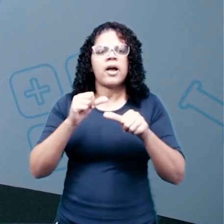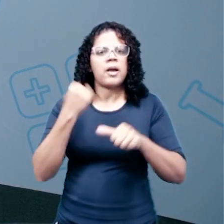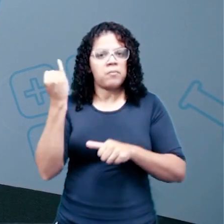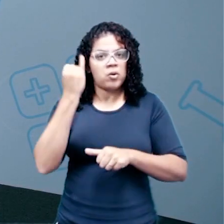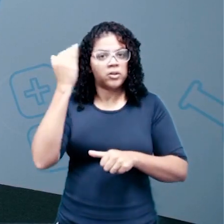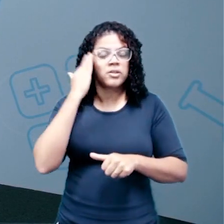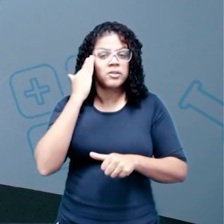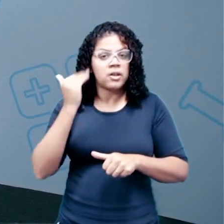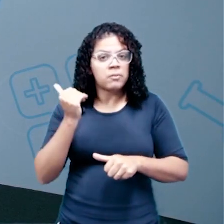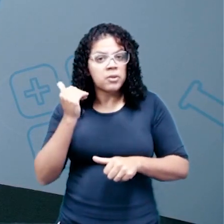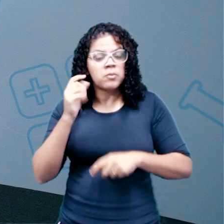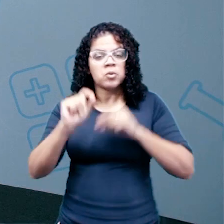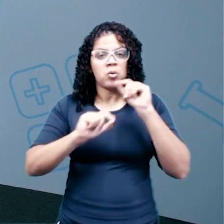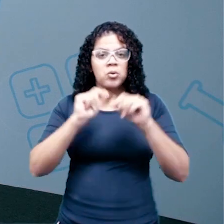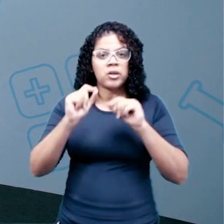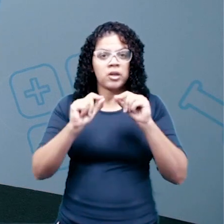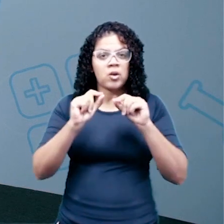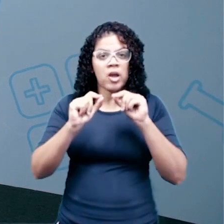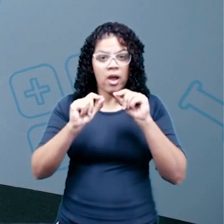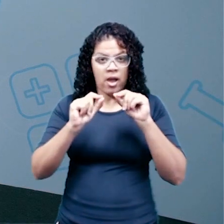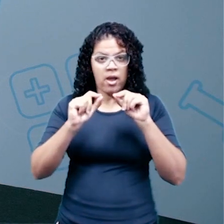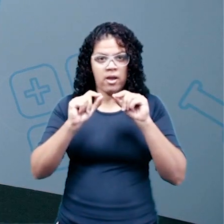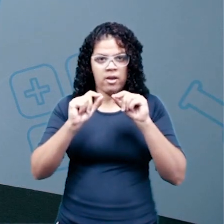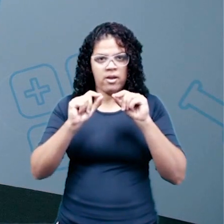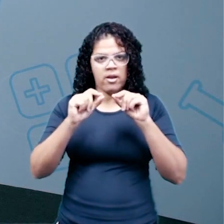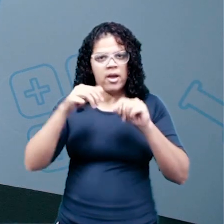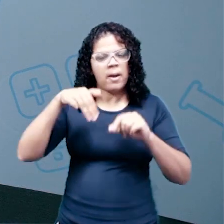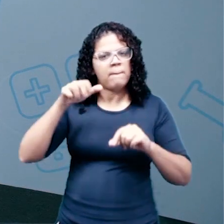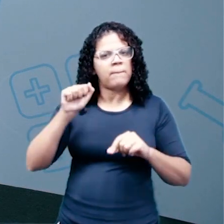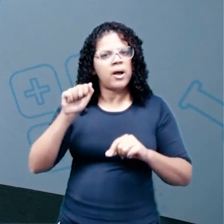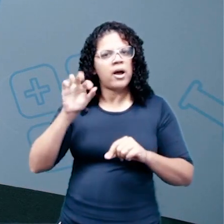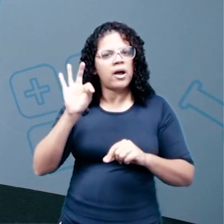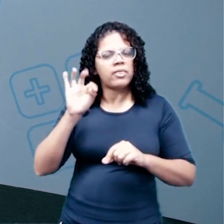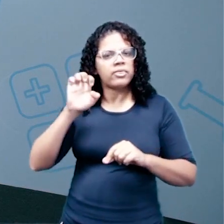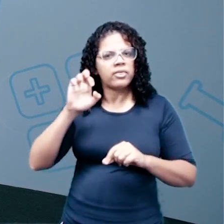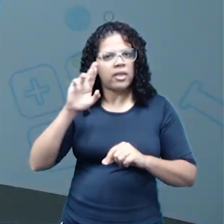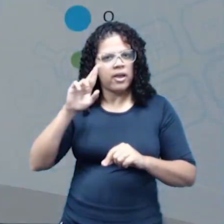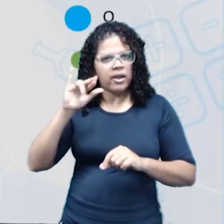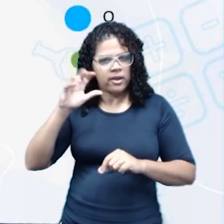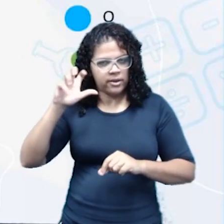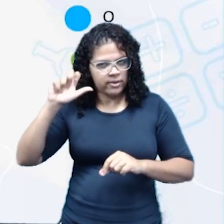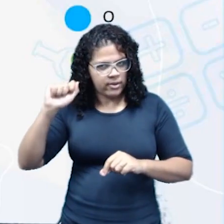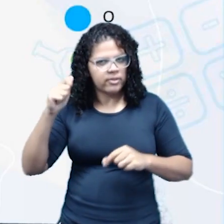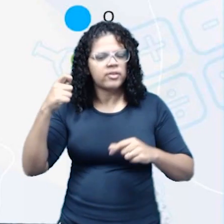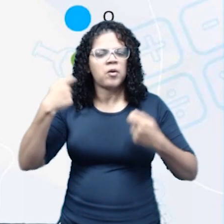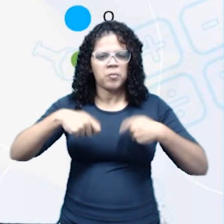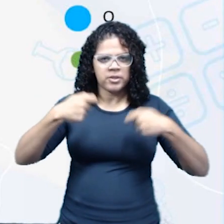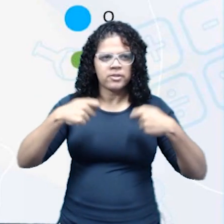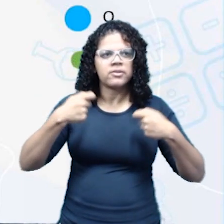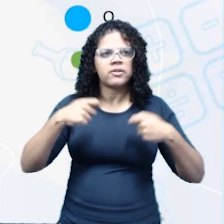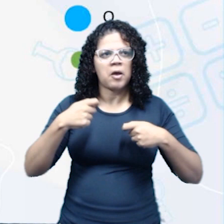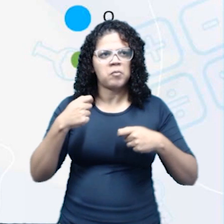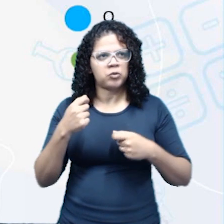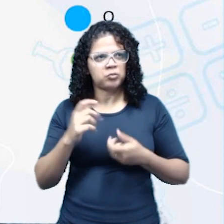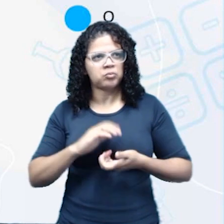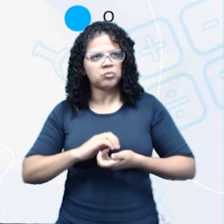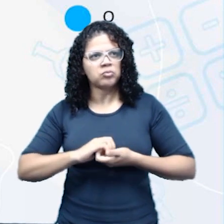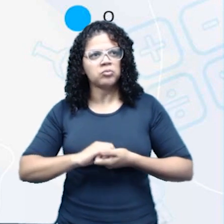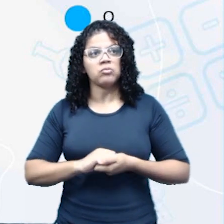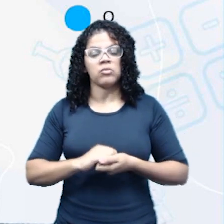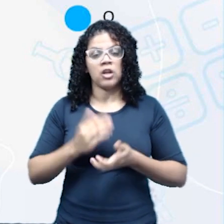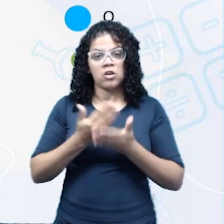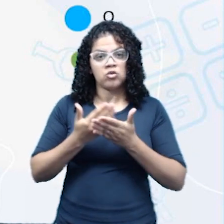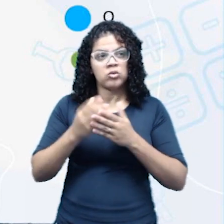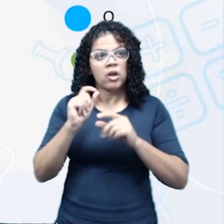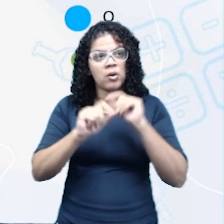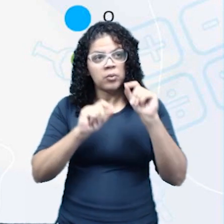para entender o que é a matéria ou uma substância, a gente precisa saber dos átomos, certo? E das moléculas. Vamos lá para o slide.